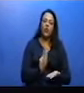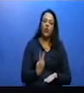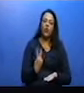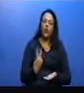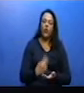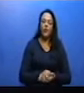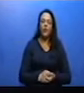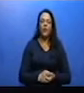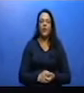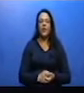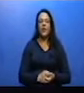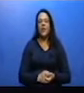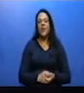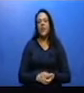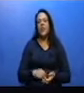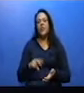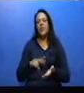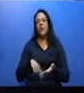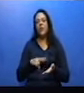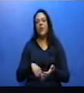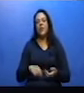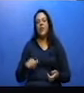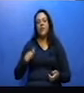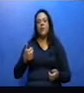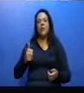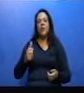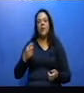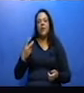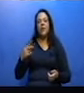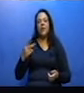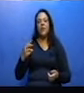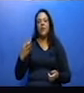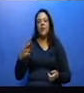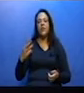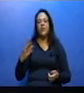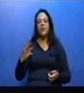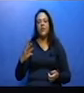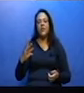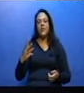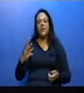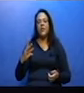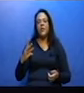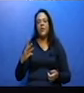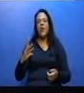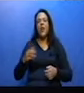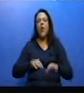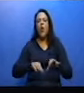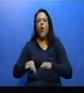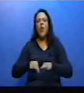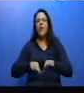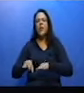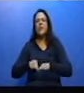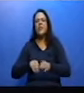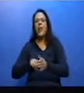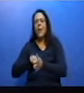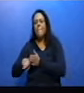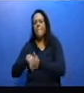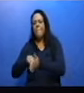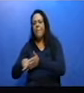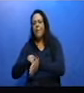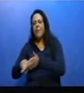ler a primeira, a segunda, a terceira etapas de uma organização da pesquisa.